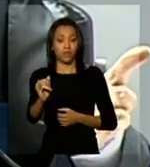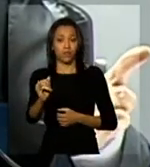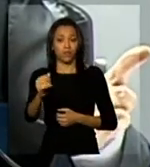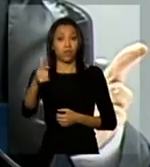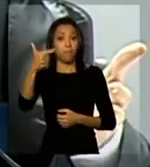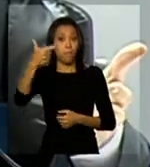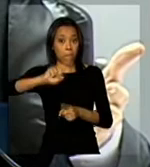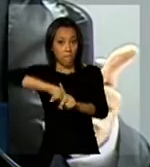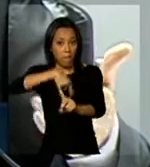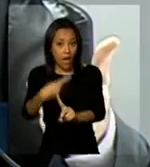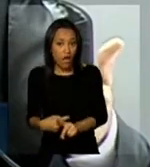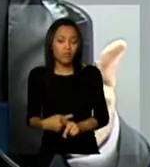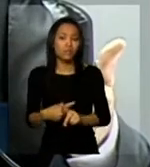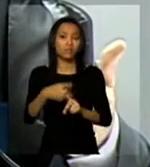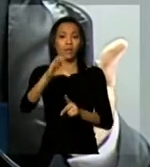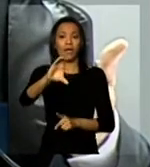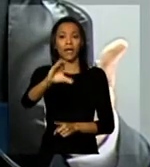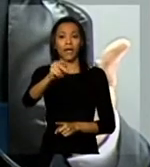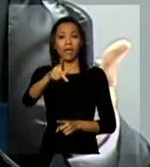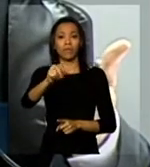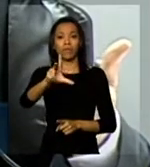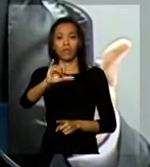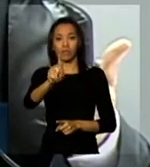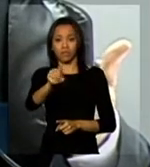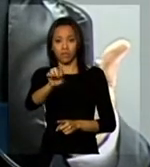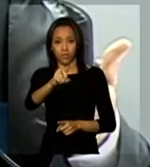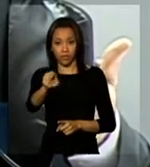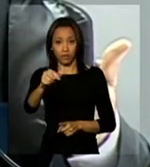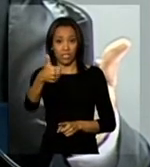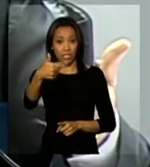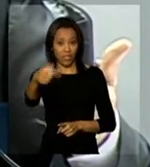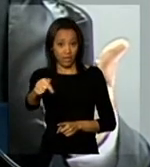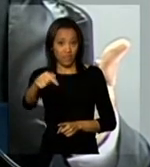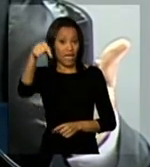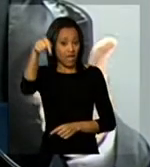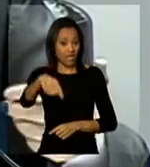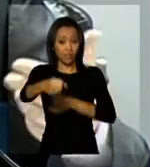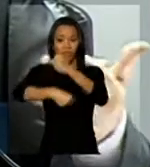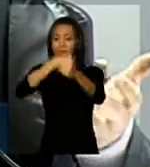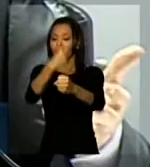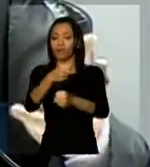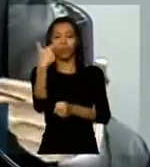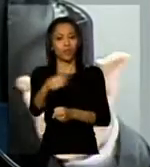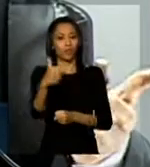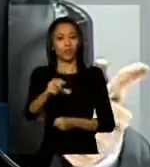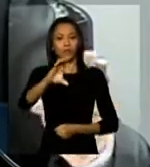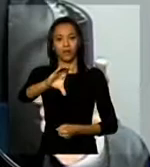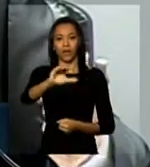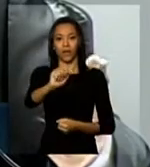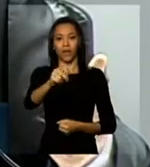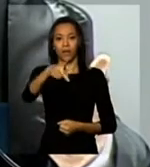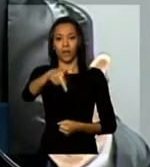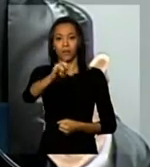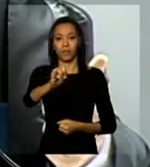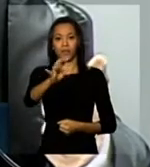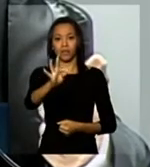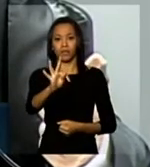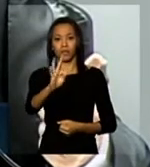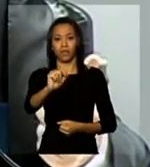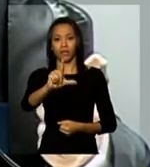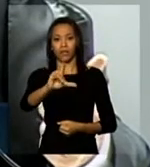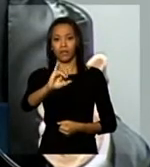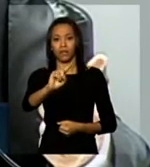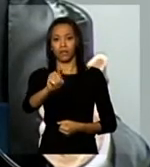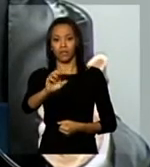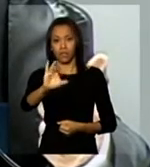de 17, se não me engano. Então, foi isso. Esse ano não tem capitalização e haverá uma